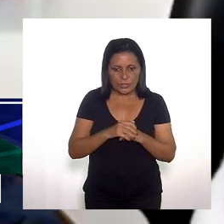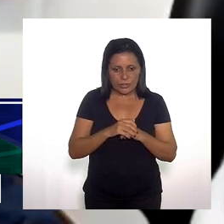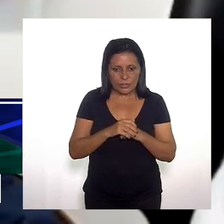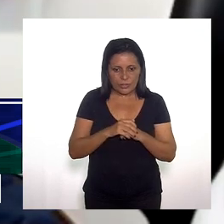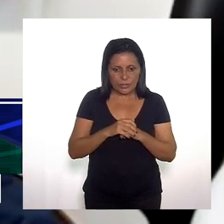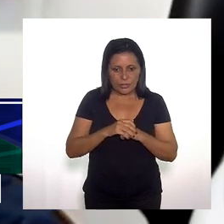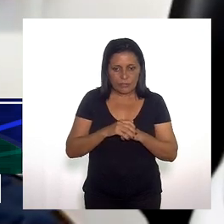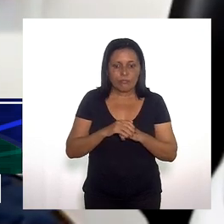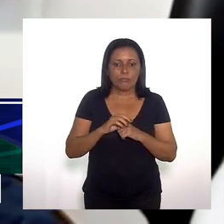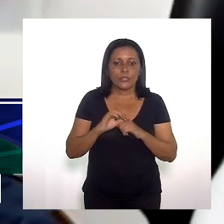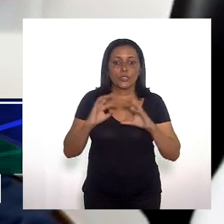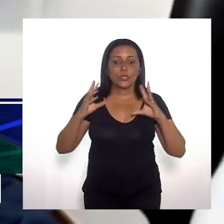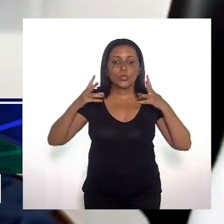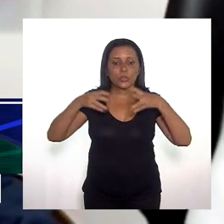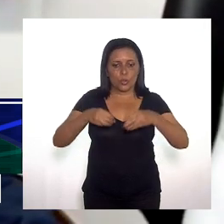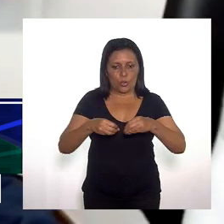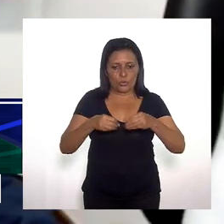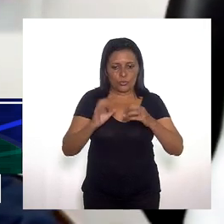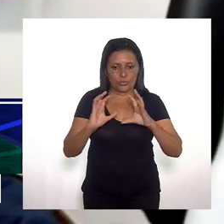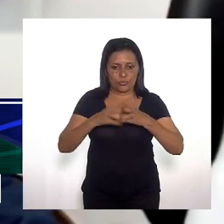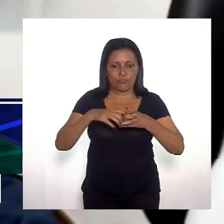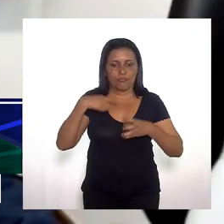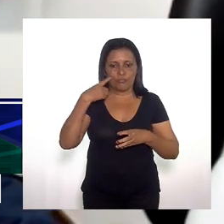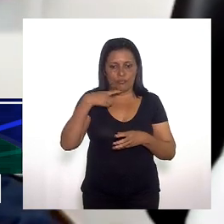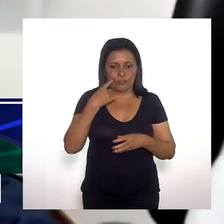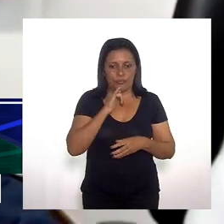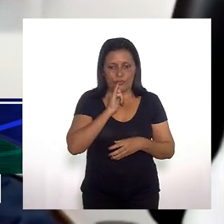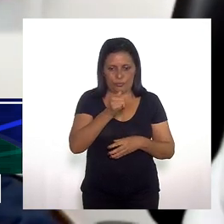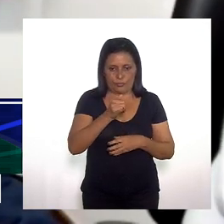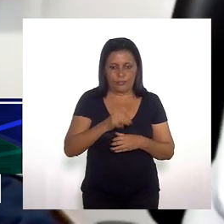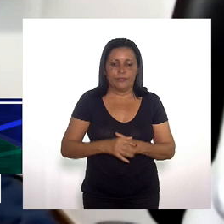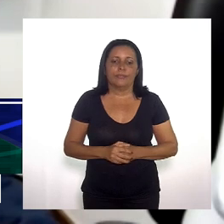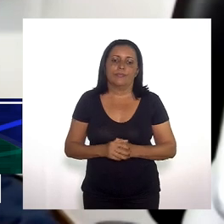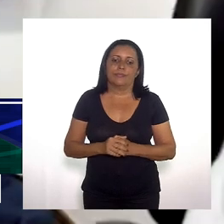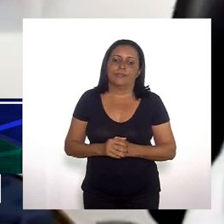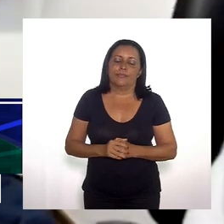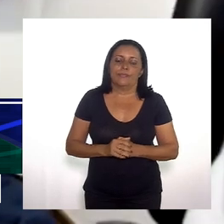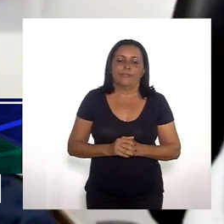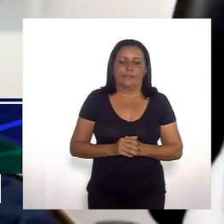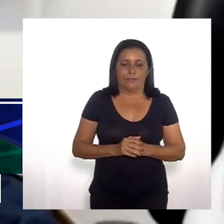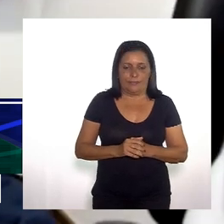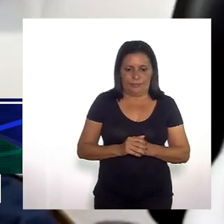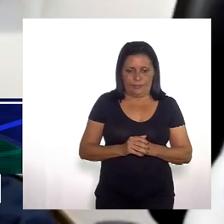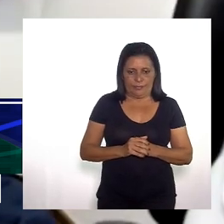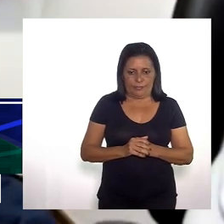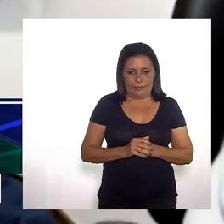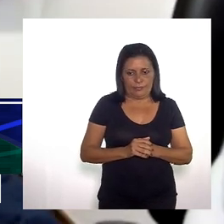Ju, para a Rosane e para todos os demais deputados. Não é não.